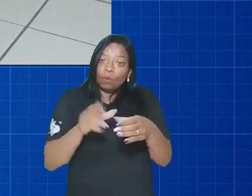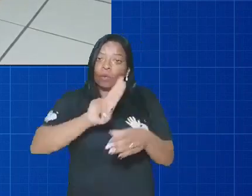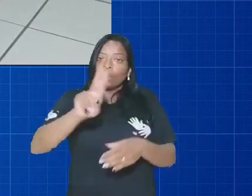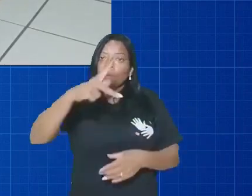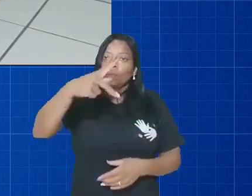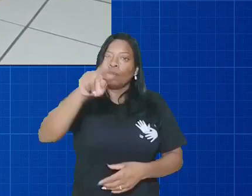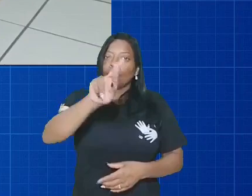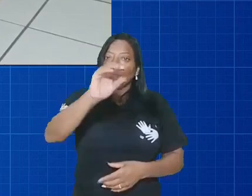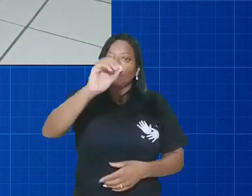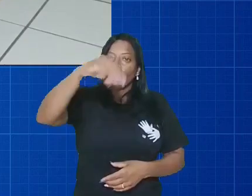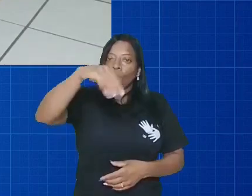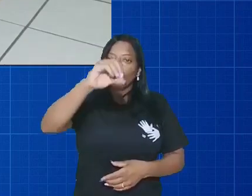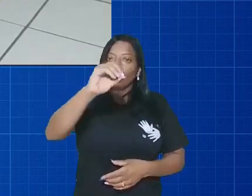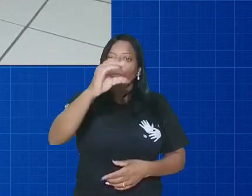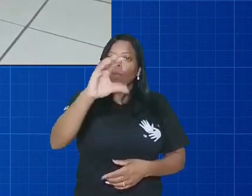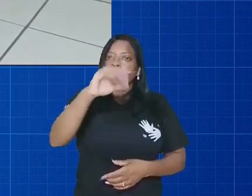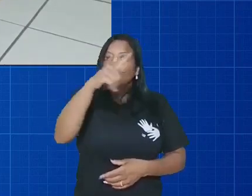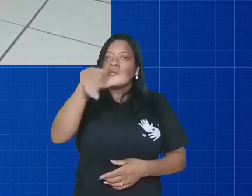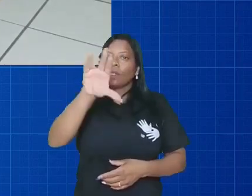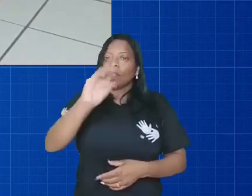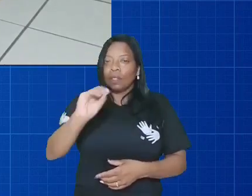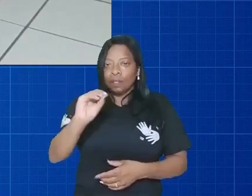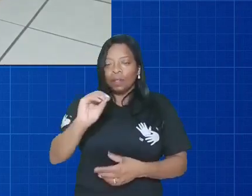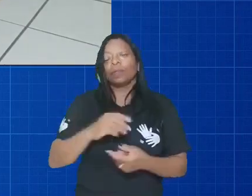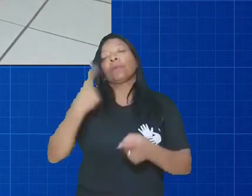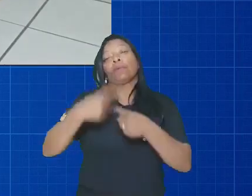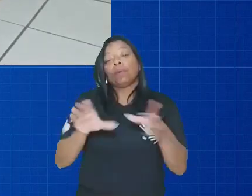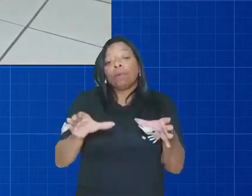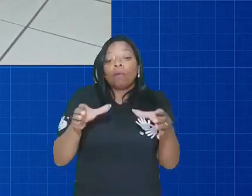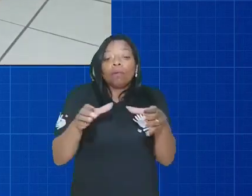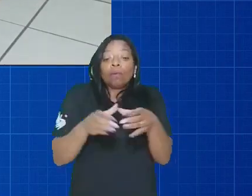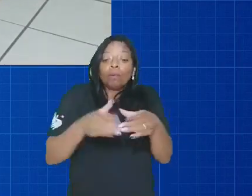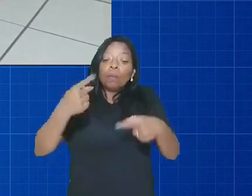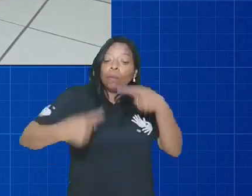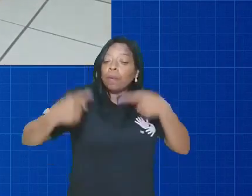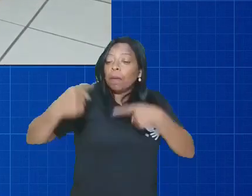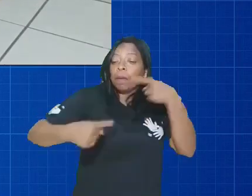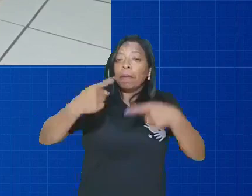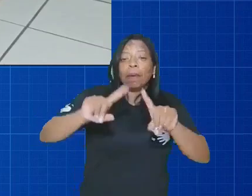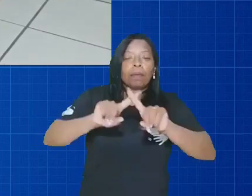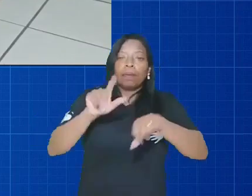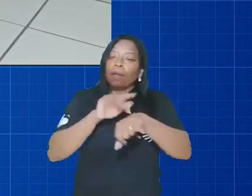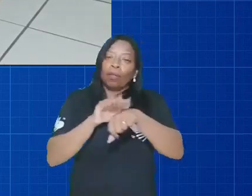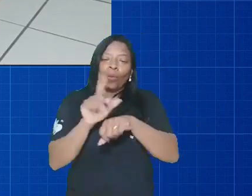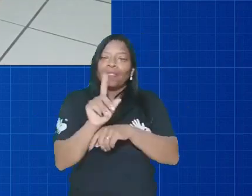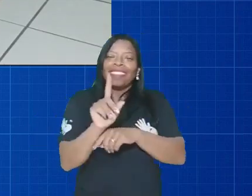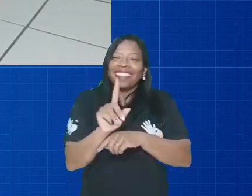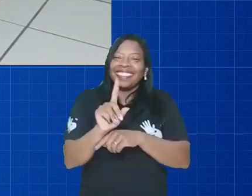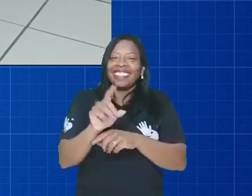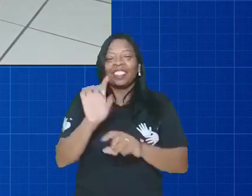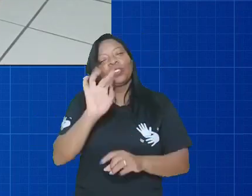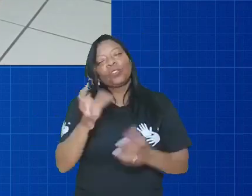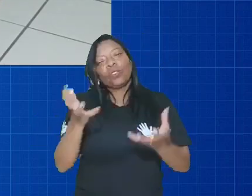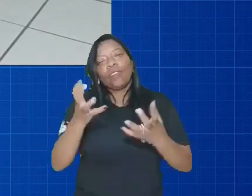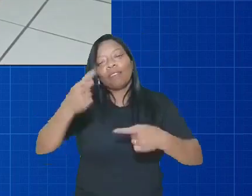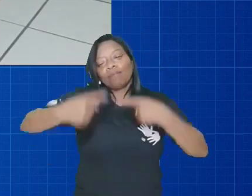que pode ser pelo profissional da psicologia, mas também em parceria com outros profissionais da saúde, não só da